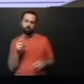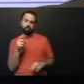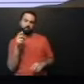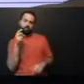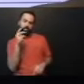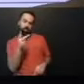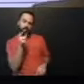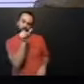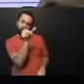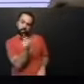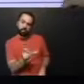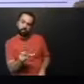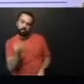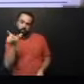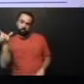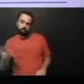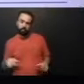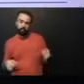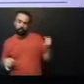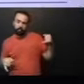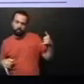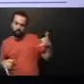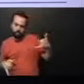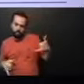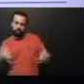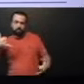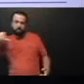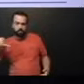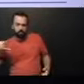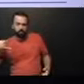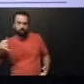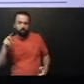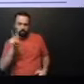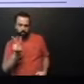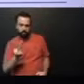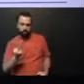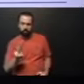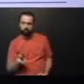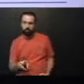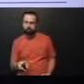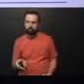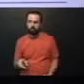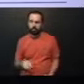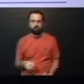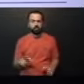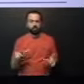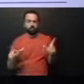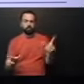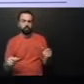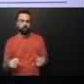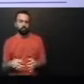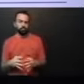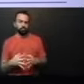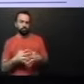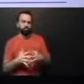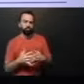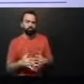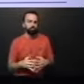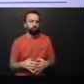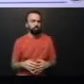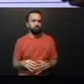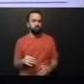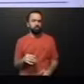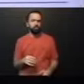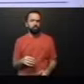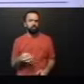2, professora, isso mesmo. 2. As personagens desse texto não conseguem se entender. Vocês perceberam que foi